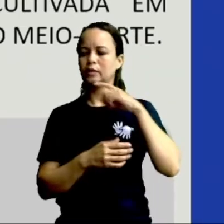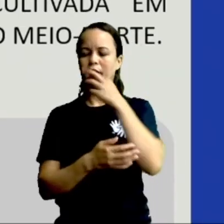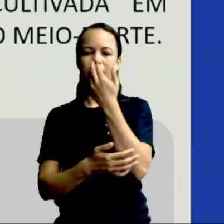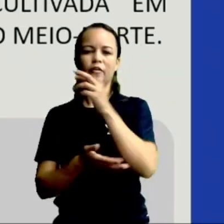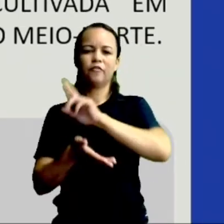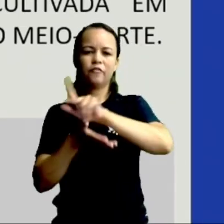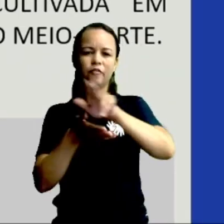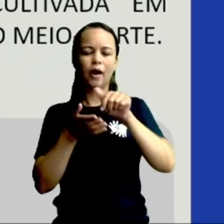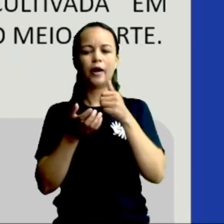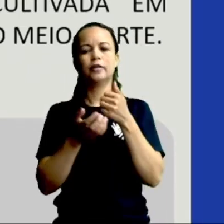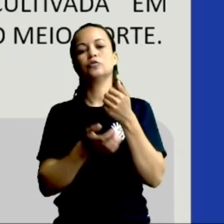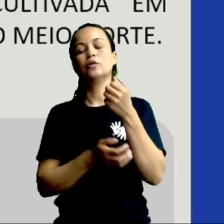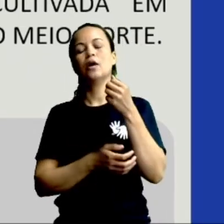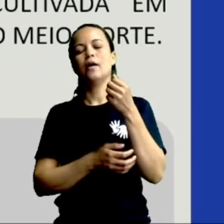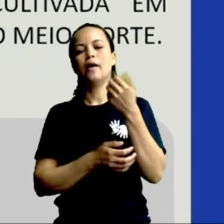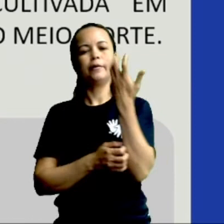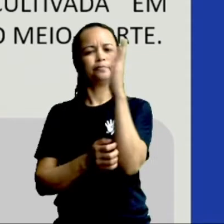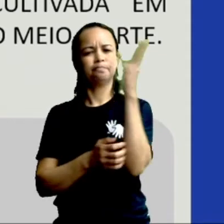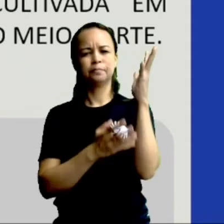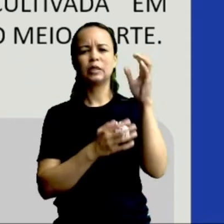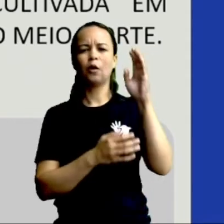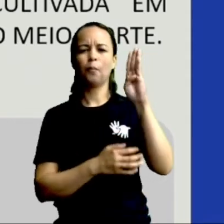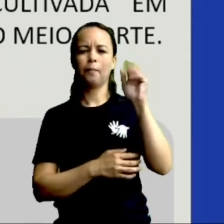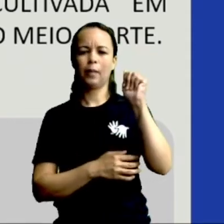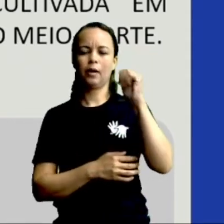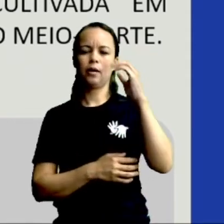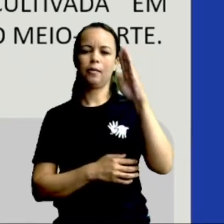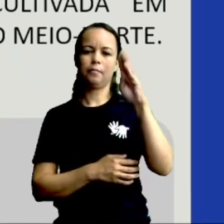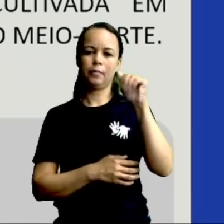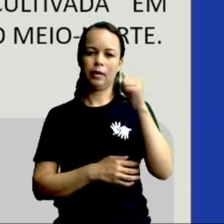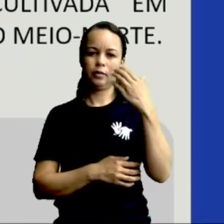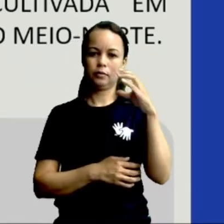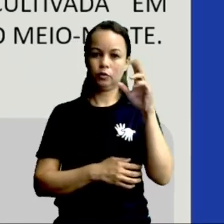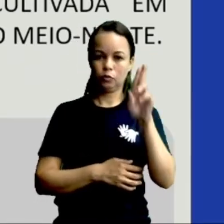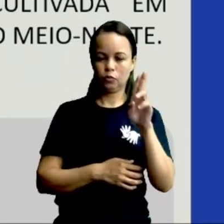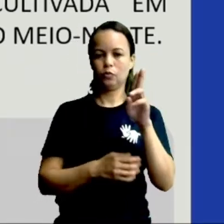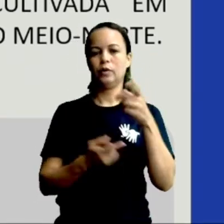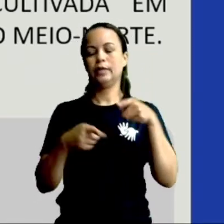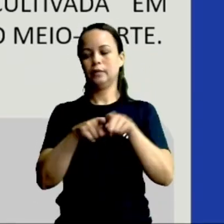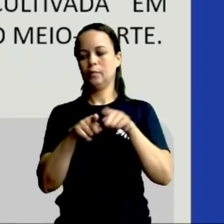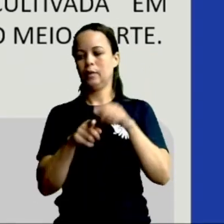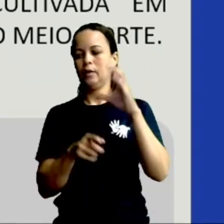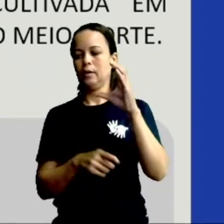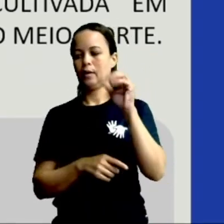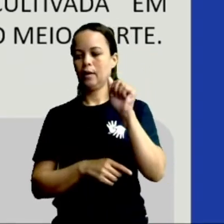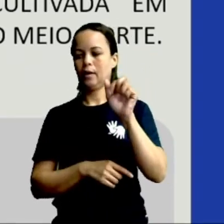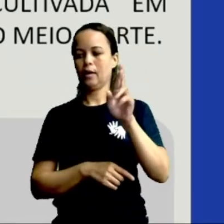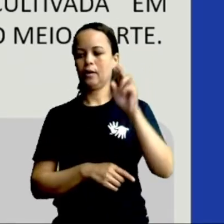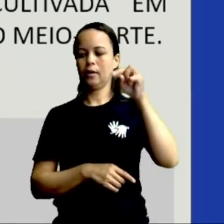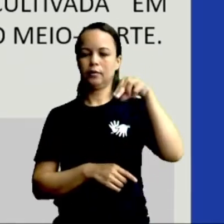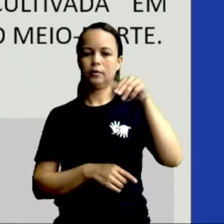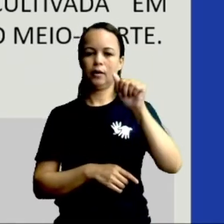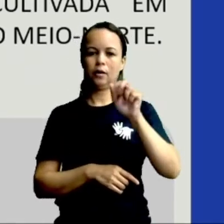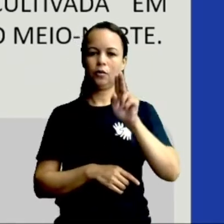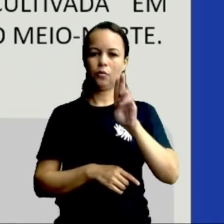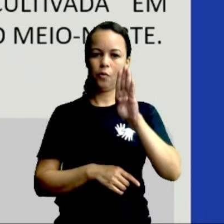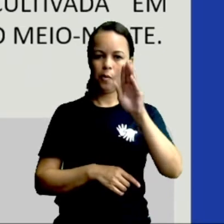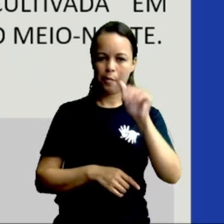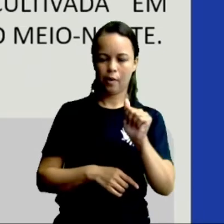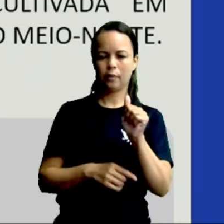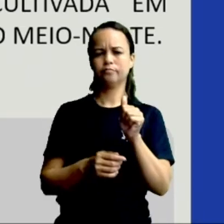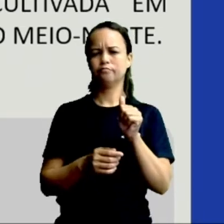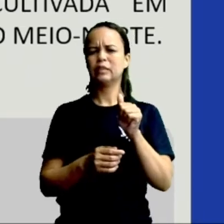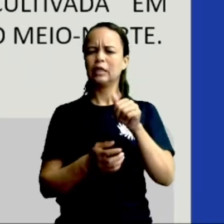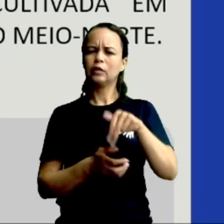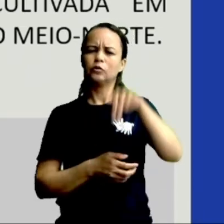babaçu e o carnaúba. Carnaúba também é cultivada em outras sub-regiões além do meio norte. Então